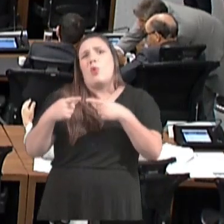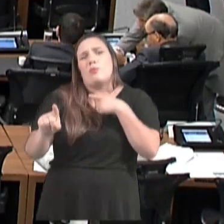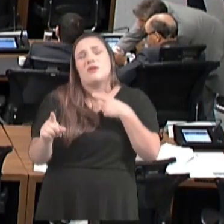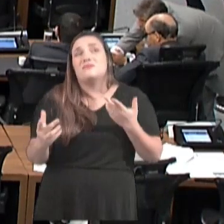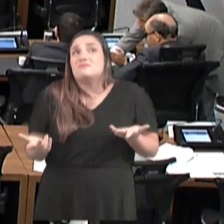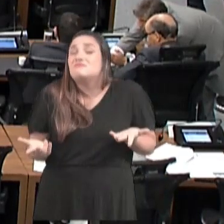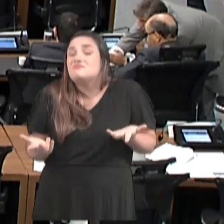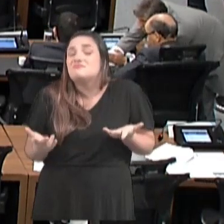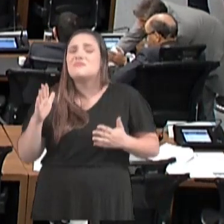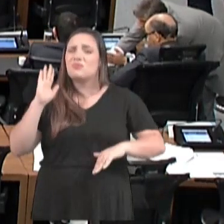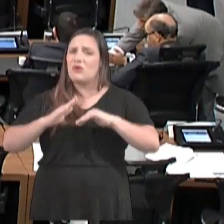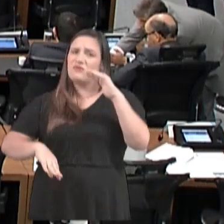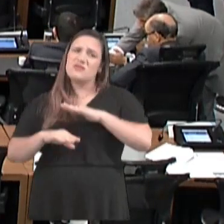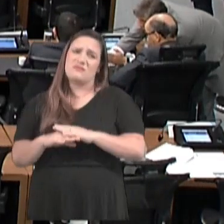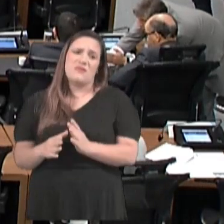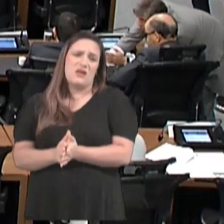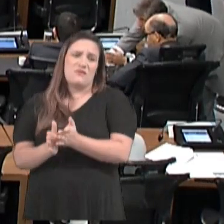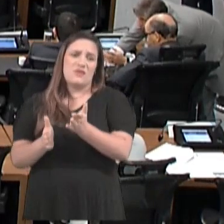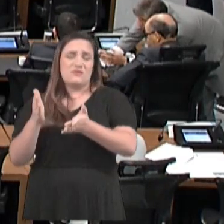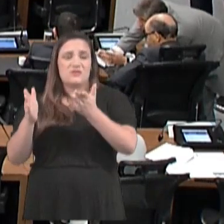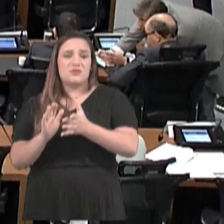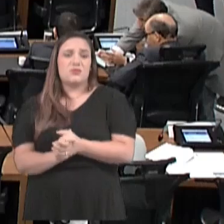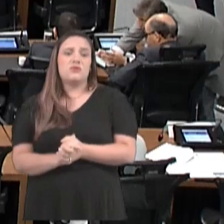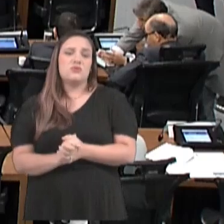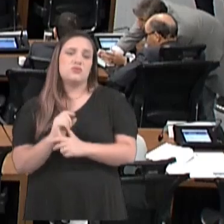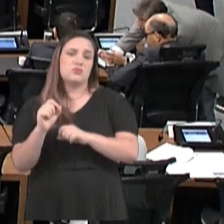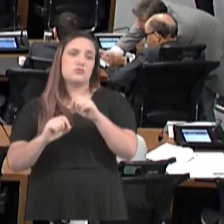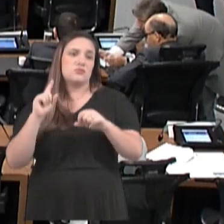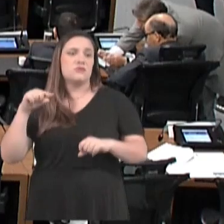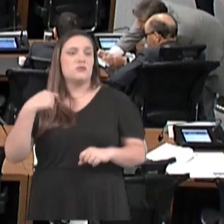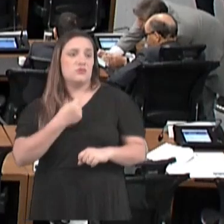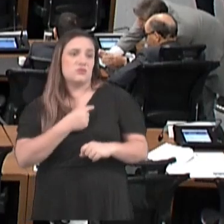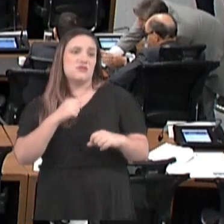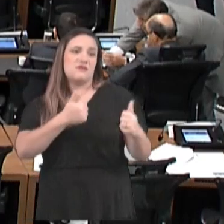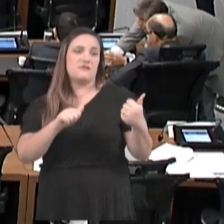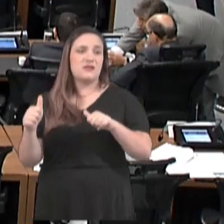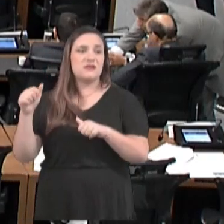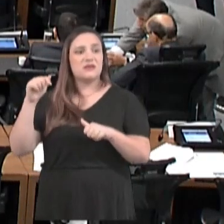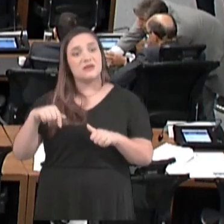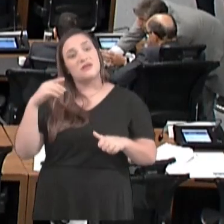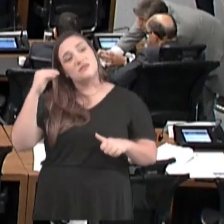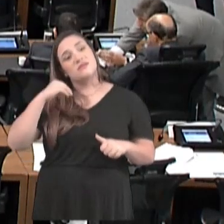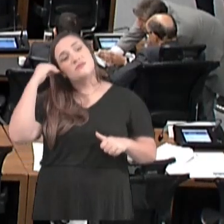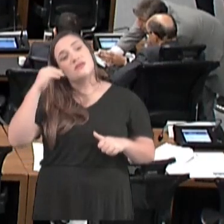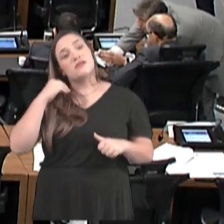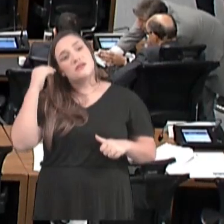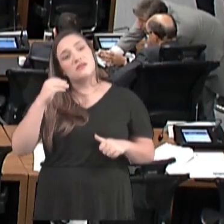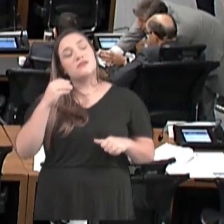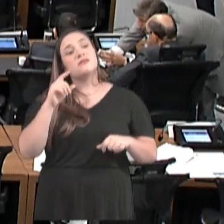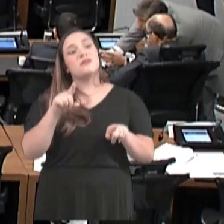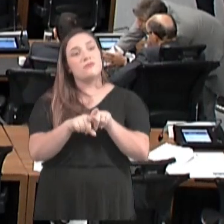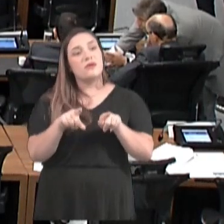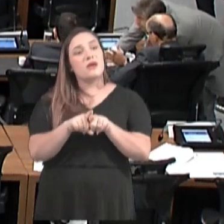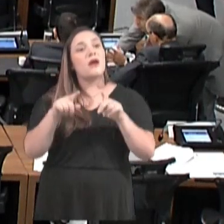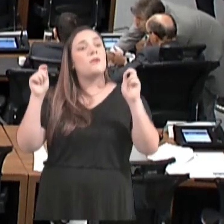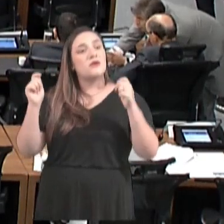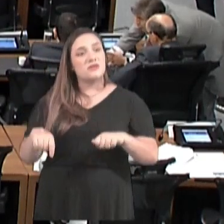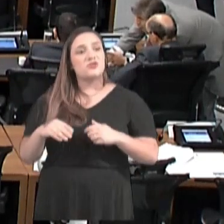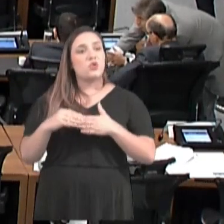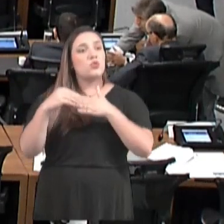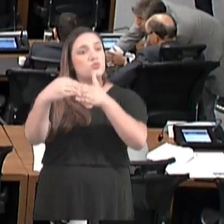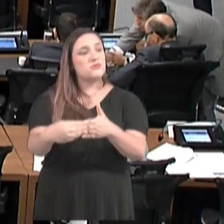uma profissão muito nobre. O que nós estamos avaliando aqui é a experiência, é a capacidade de